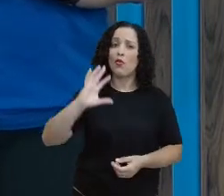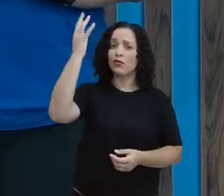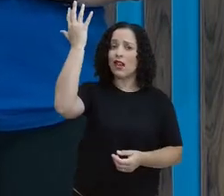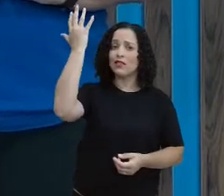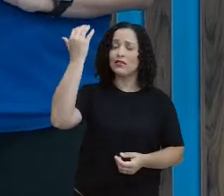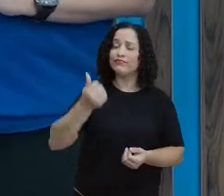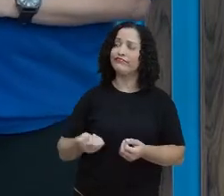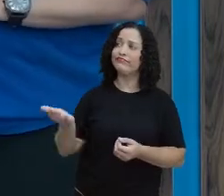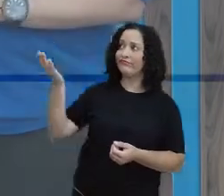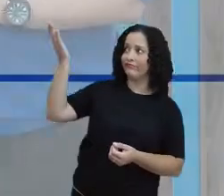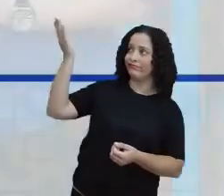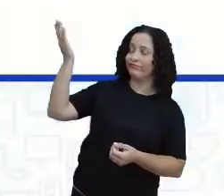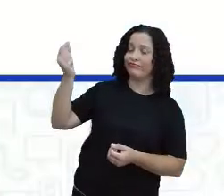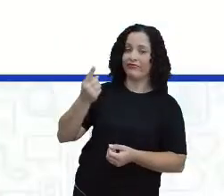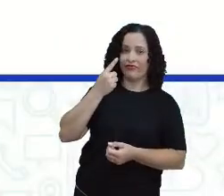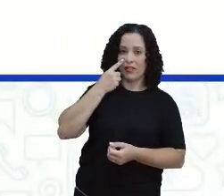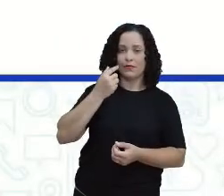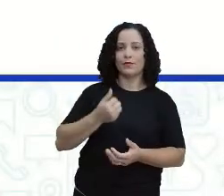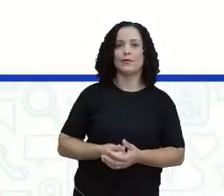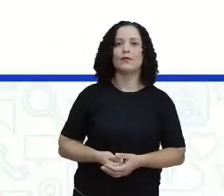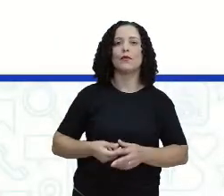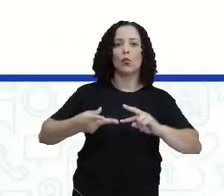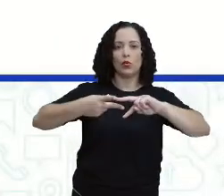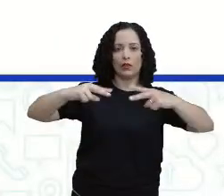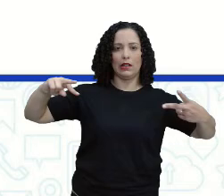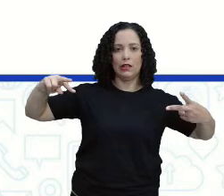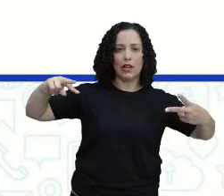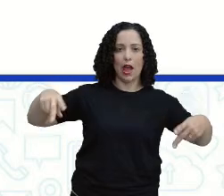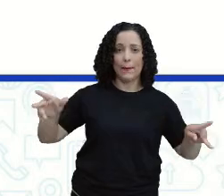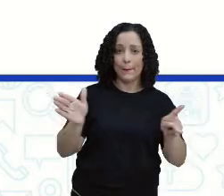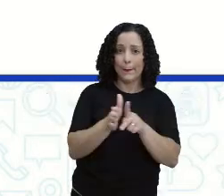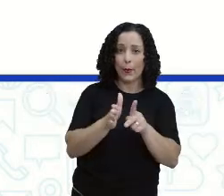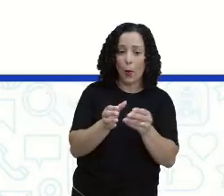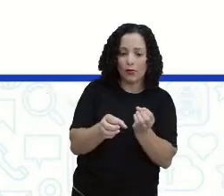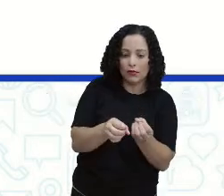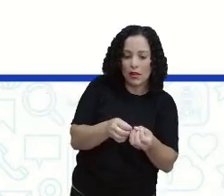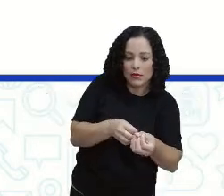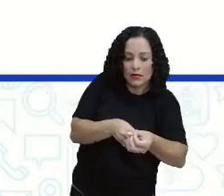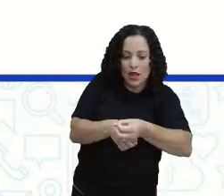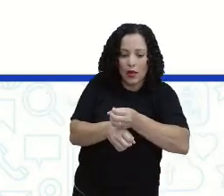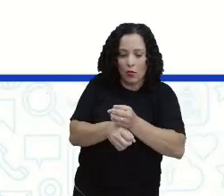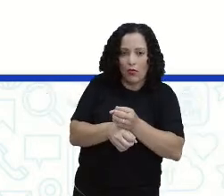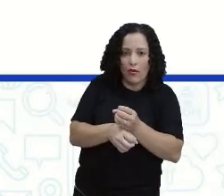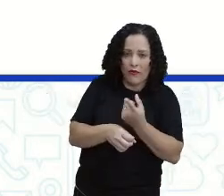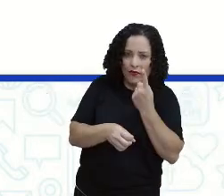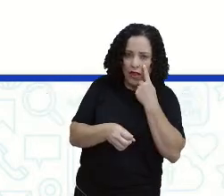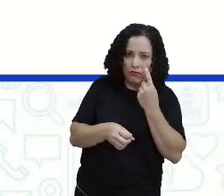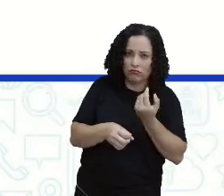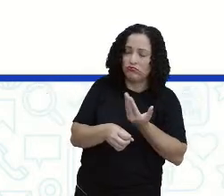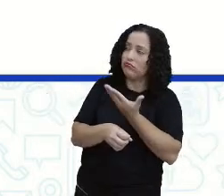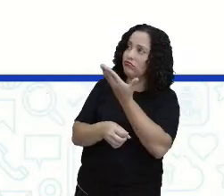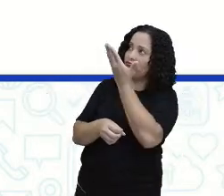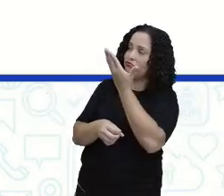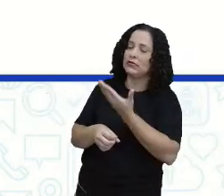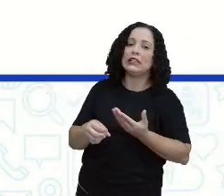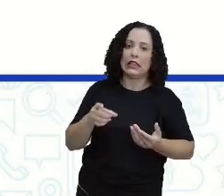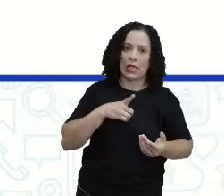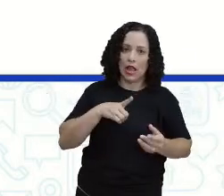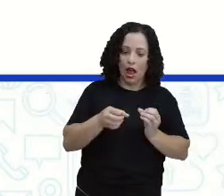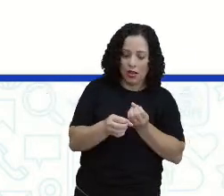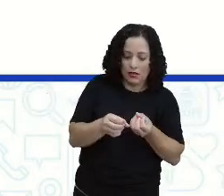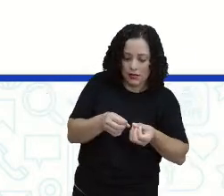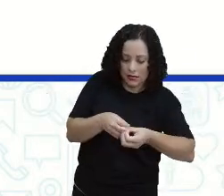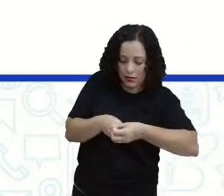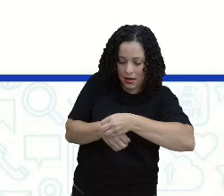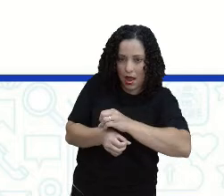do transgênico. Olha só. O DNA da célula, estão vendo aí, gente, nesse slide? Temos o DNA de uma célula que